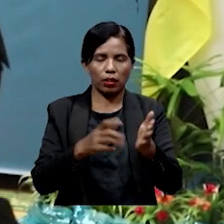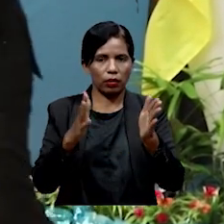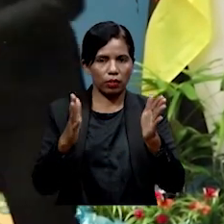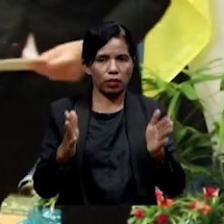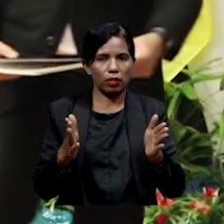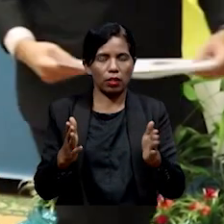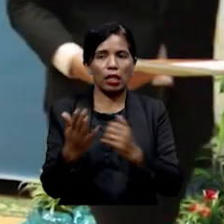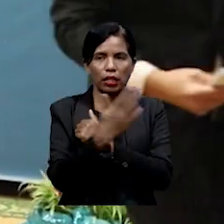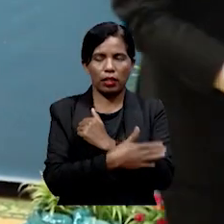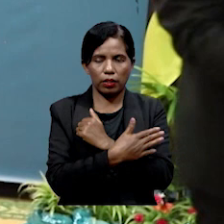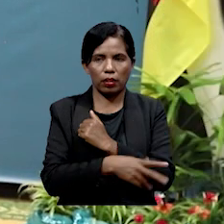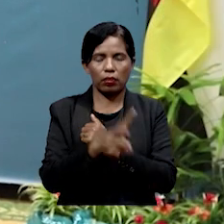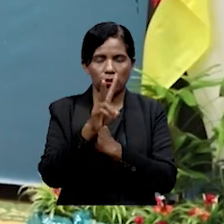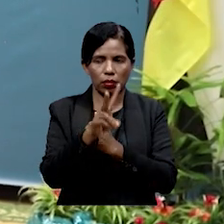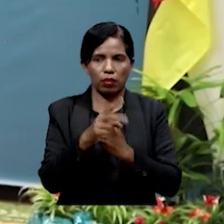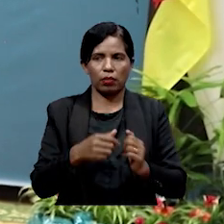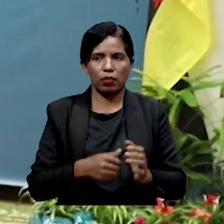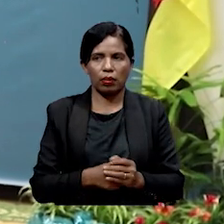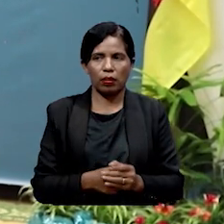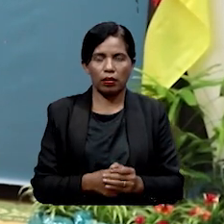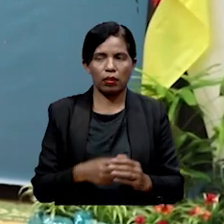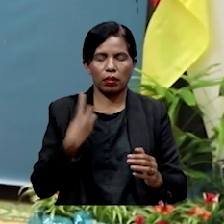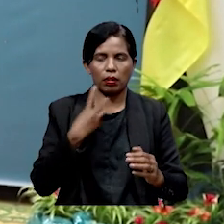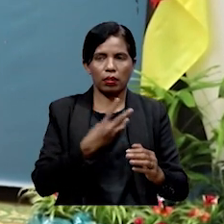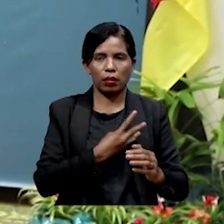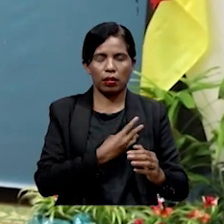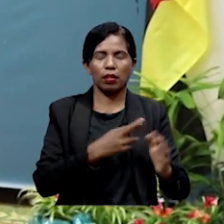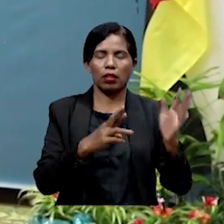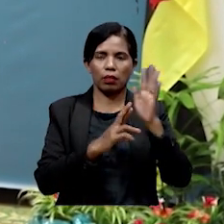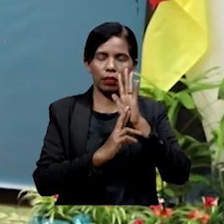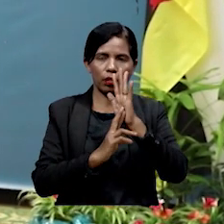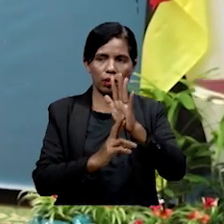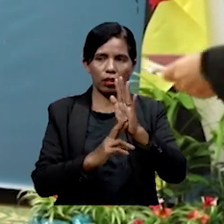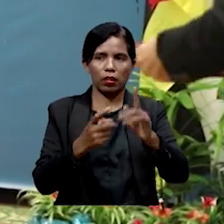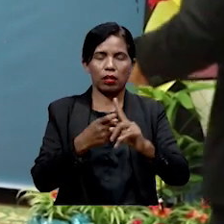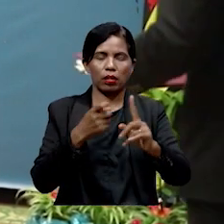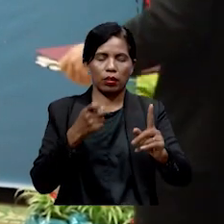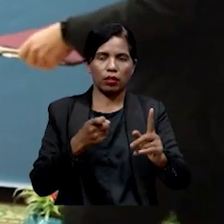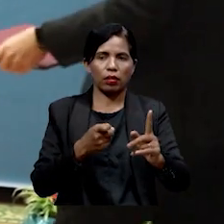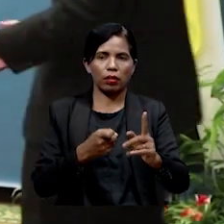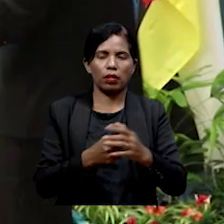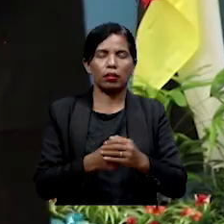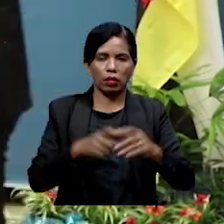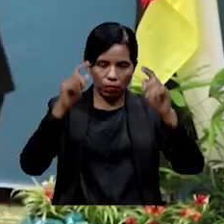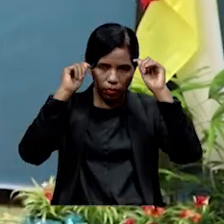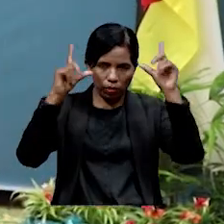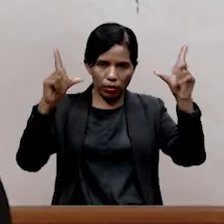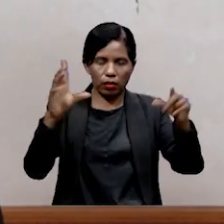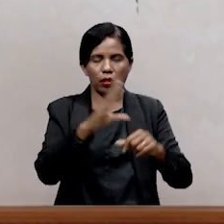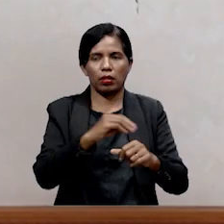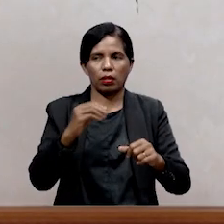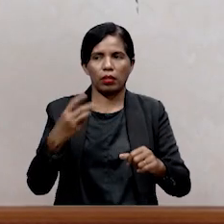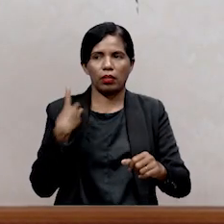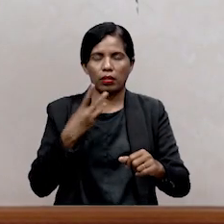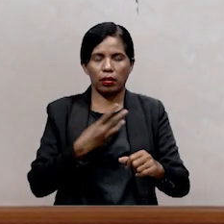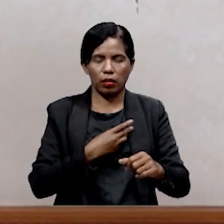lao i parti tania representasi autoridade aviasan civil Timor Leste nia nonemos parte